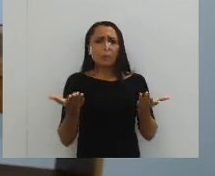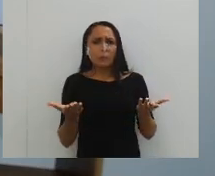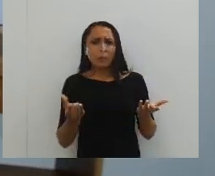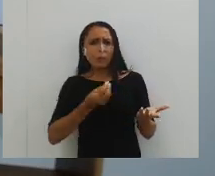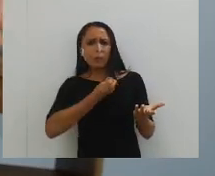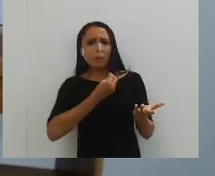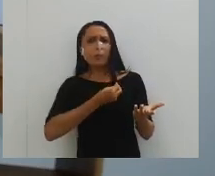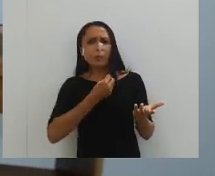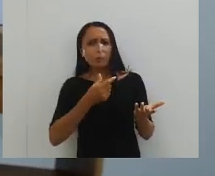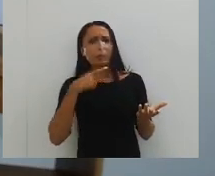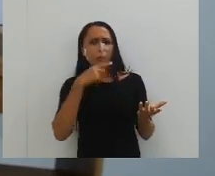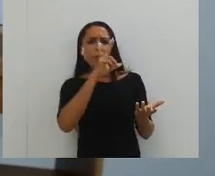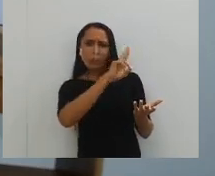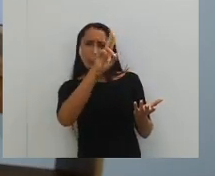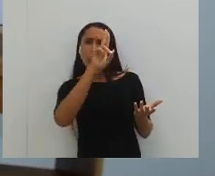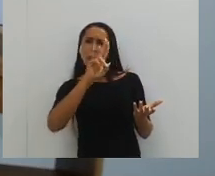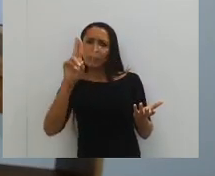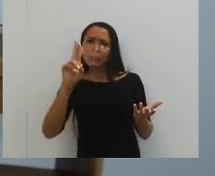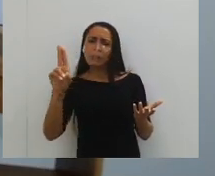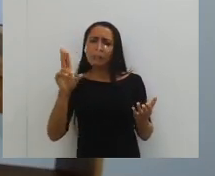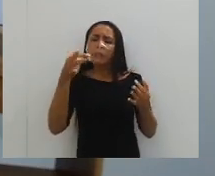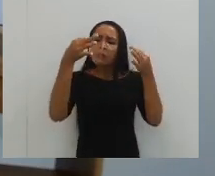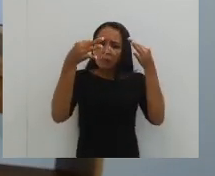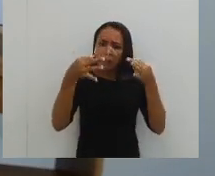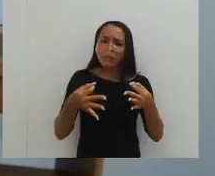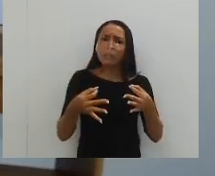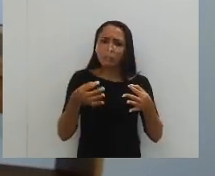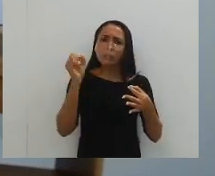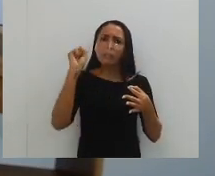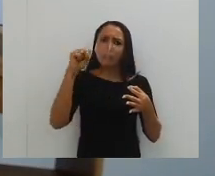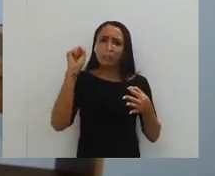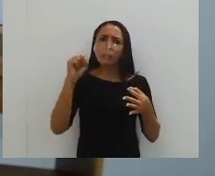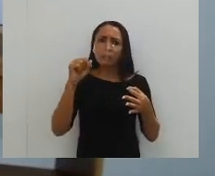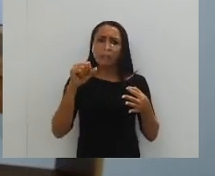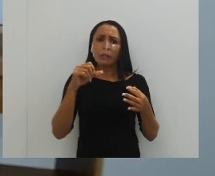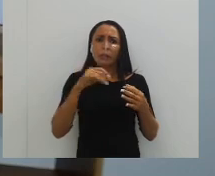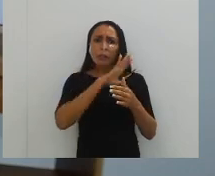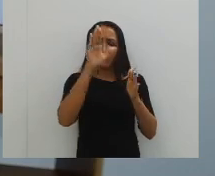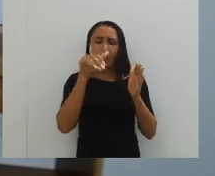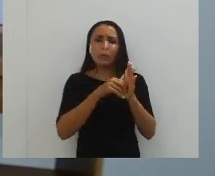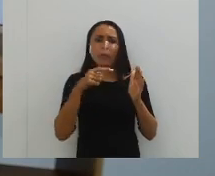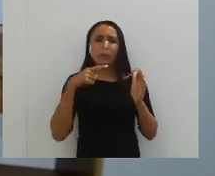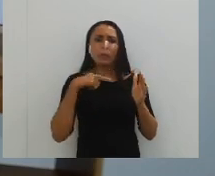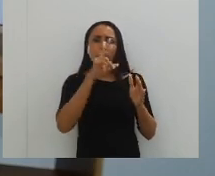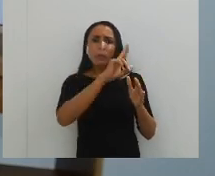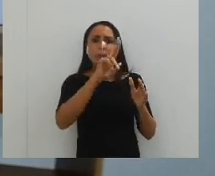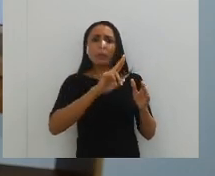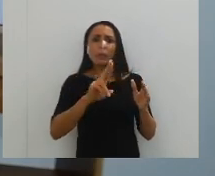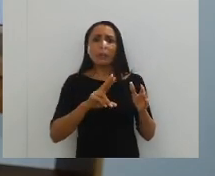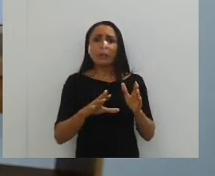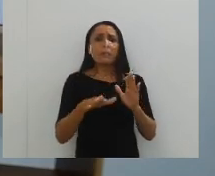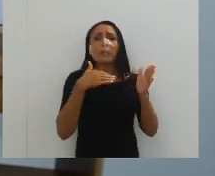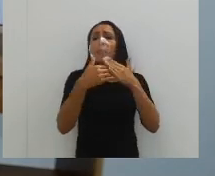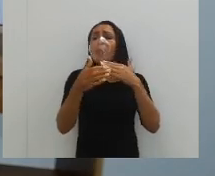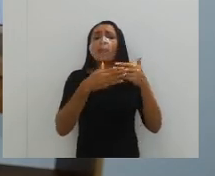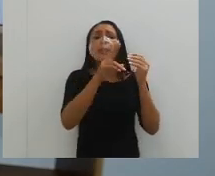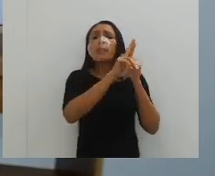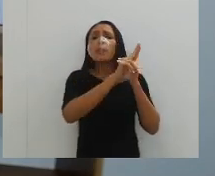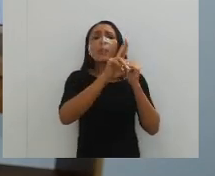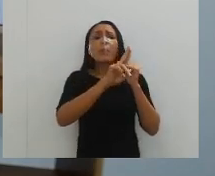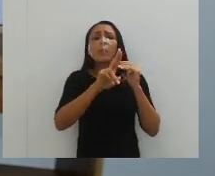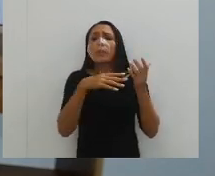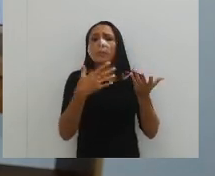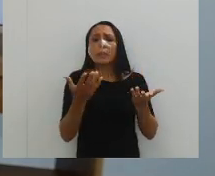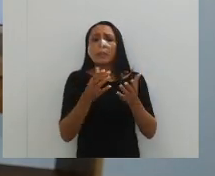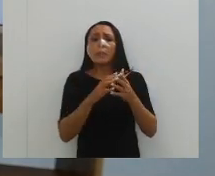vivo tem nome. Ele disse, exato, todo ser vivo tem nome, mas aí cada um dá o nome que quer. Porque como